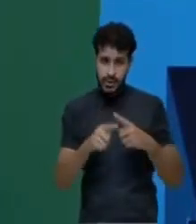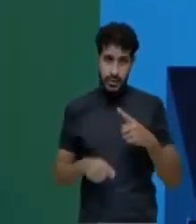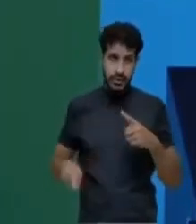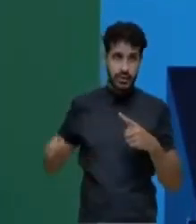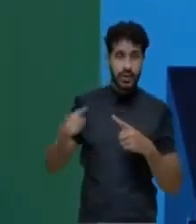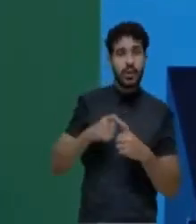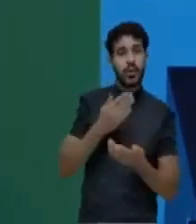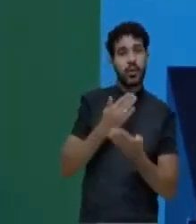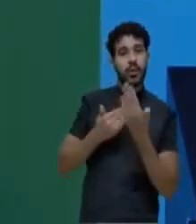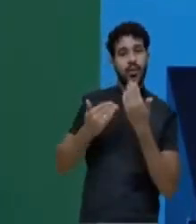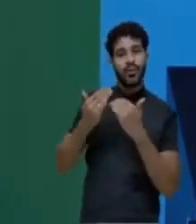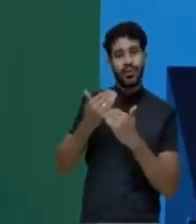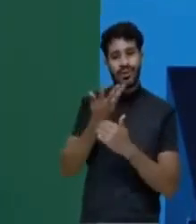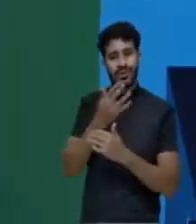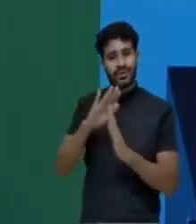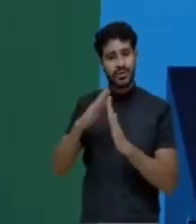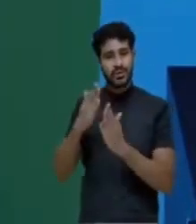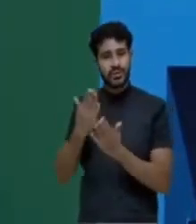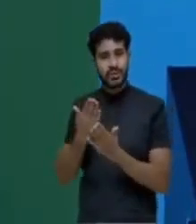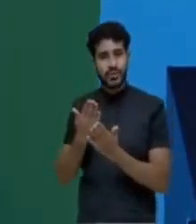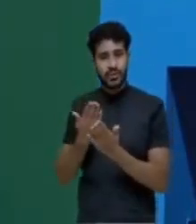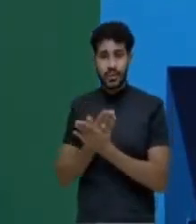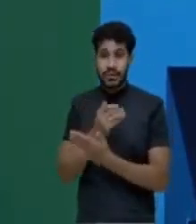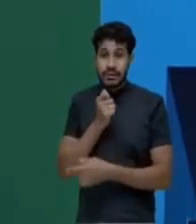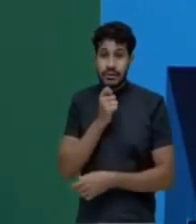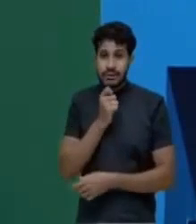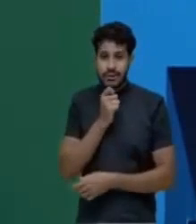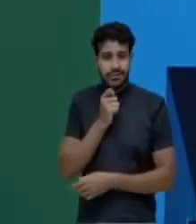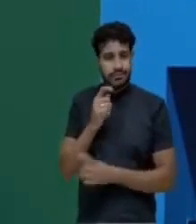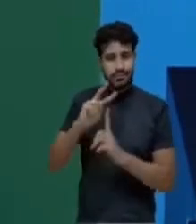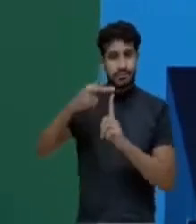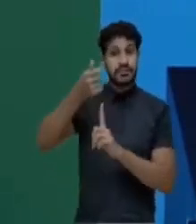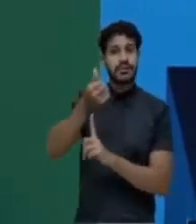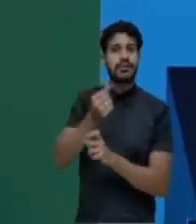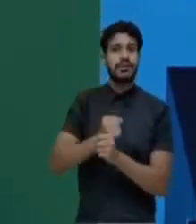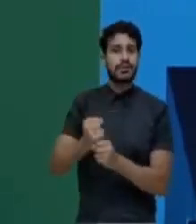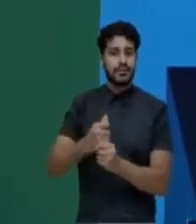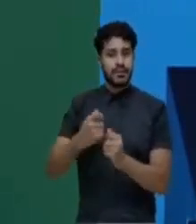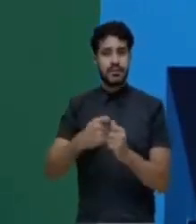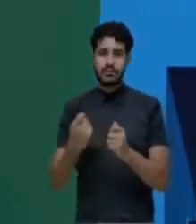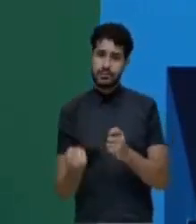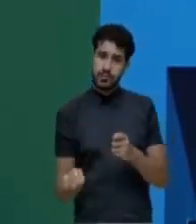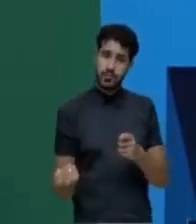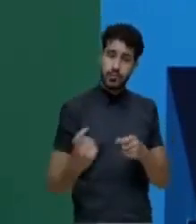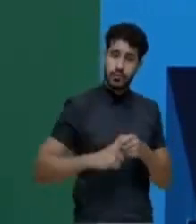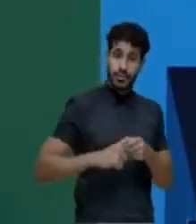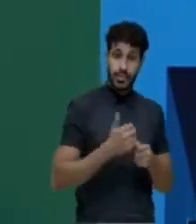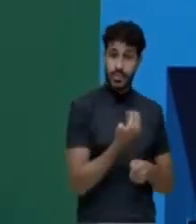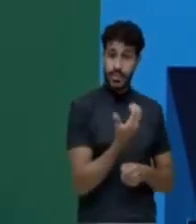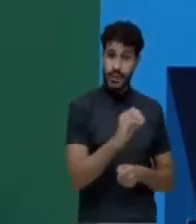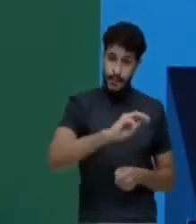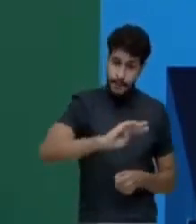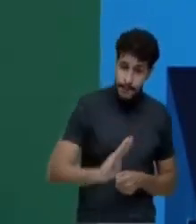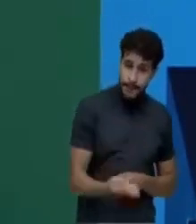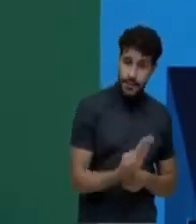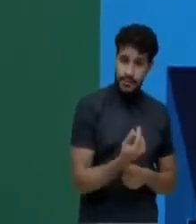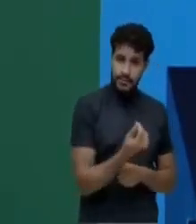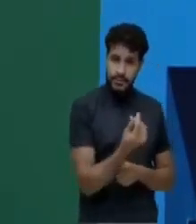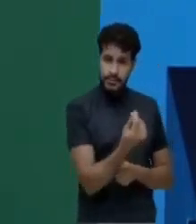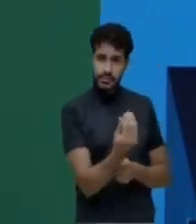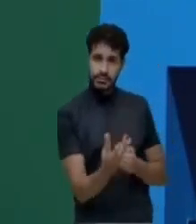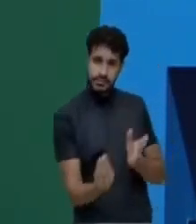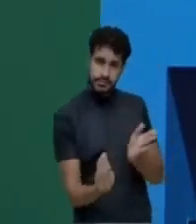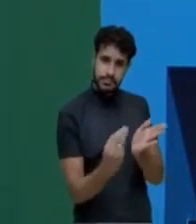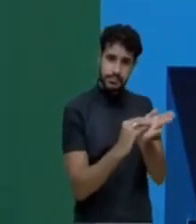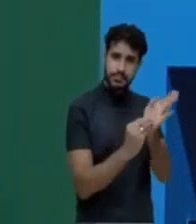escolar 6 anos sem reajuste. Precisamos colocar para funcionar os 10 bilhões de reais que estão no orçamento